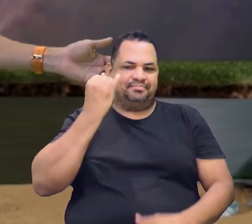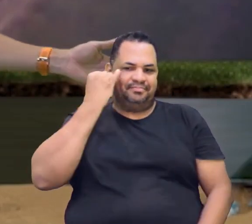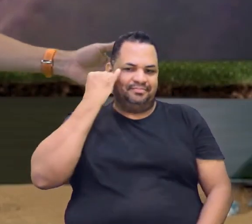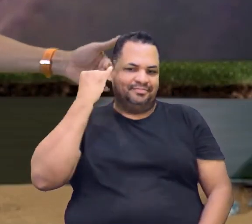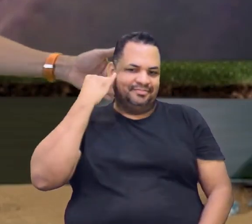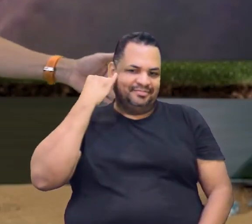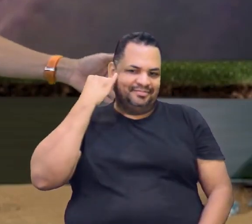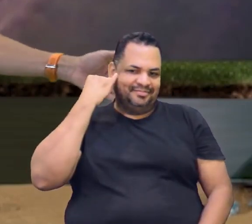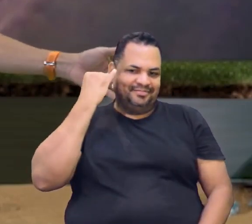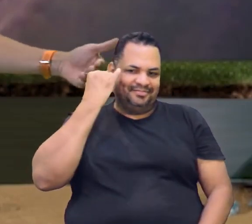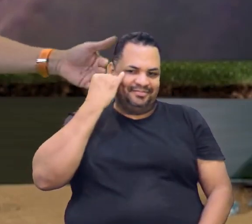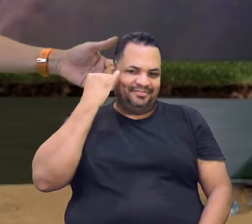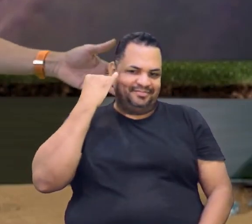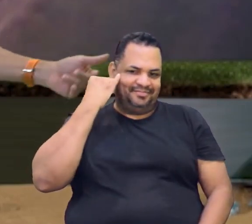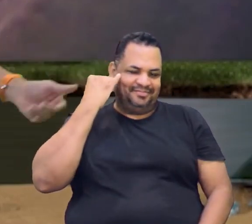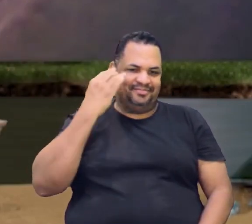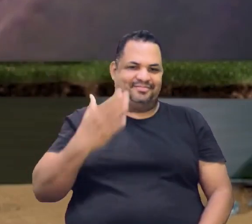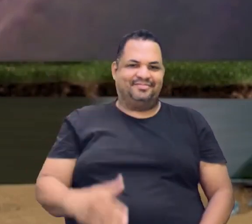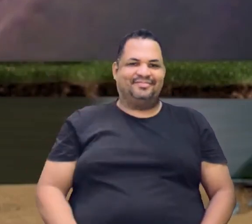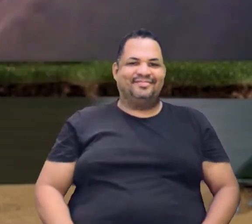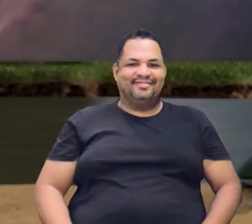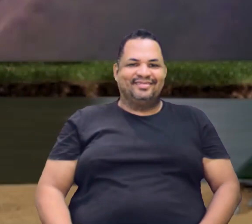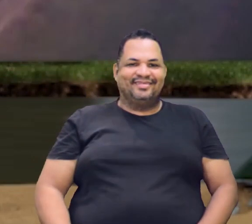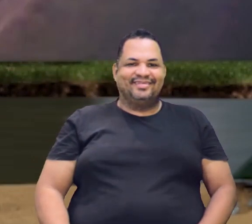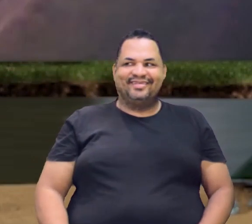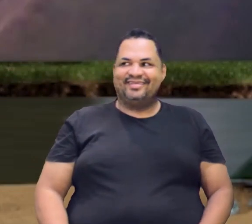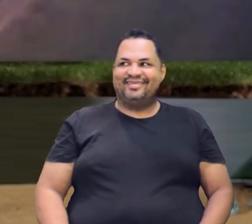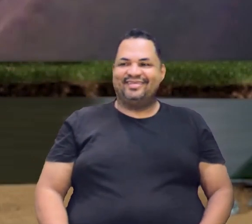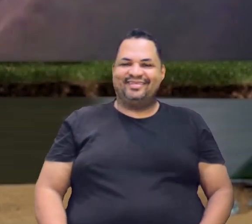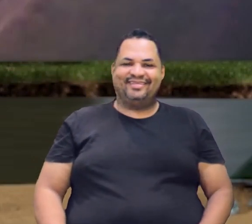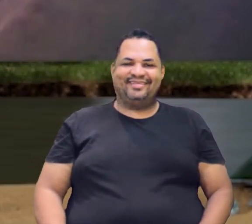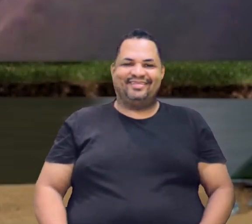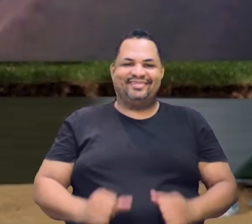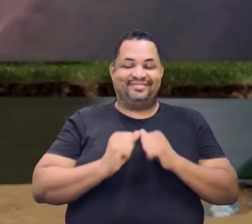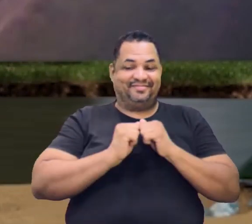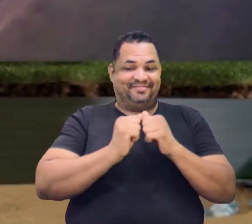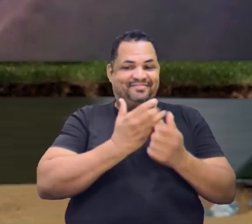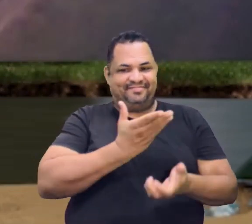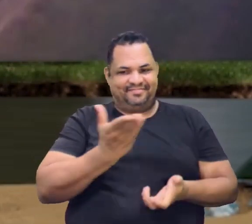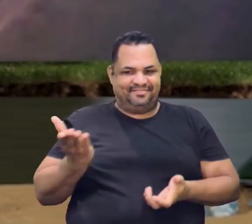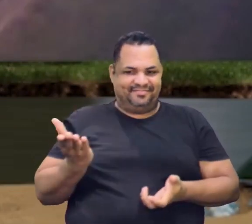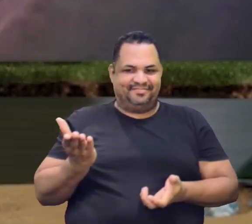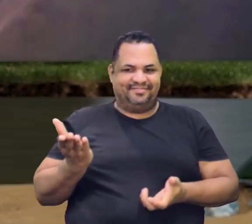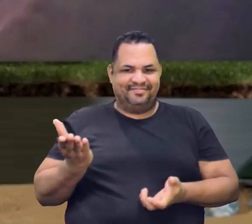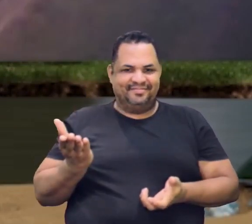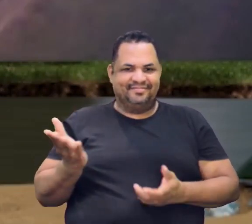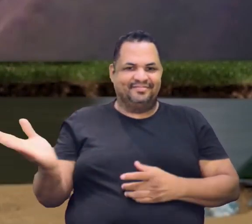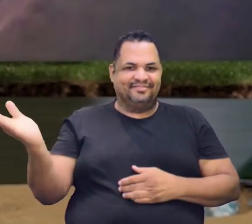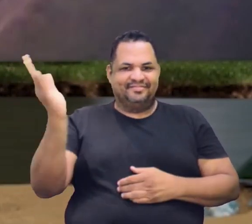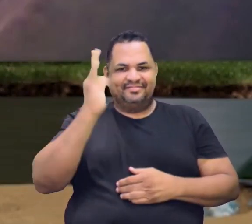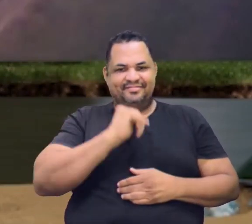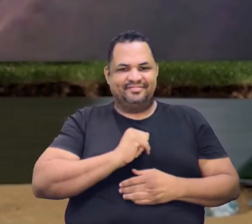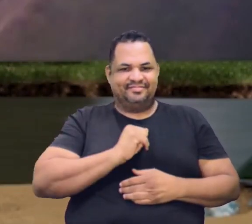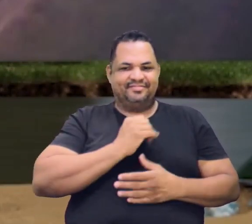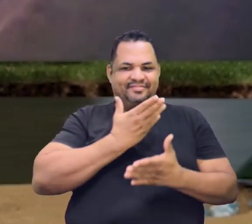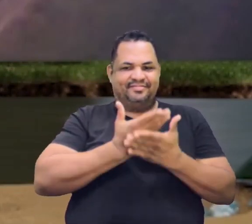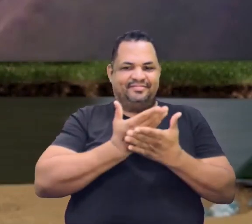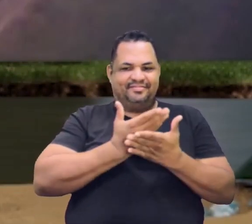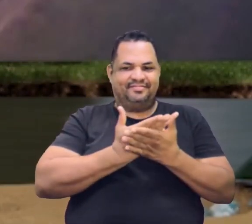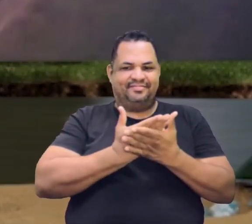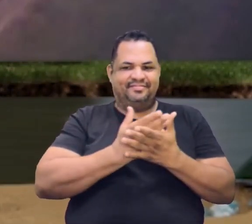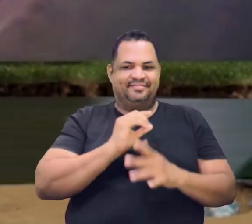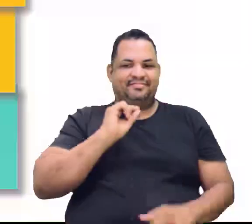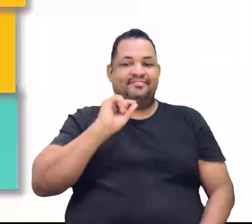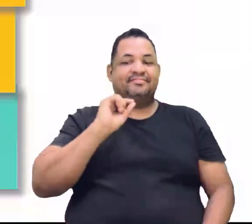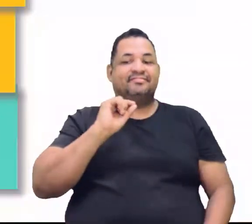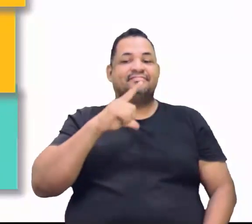Sâmio, cadê? Aí, ó, é o Sâmio, né? Está com vocês e vamos para a nossa aula. Olha o que